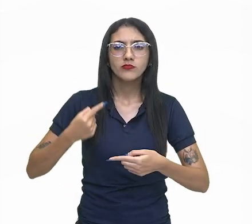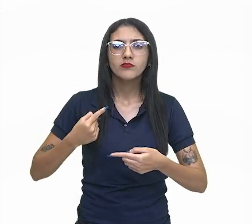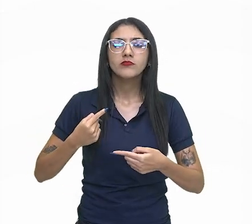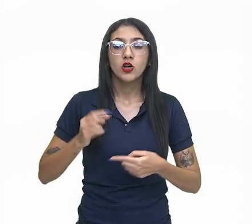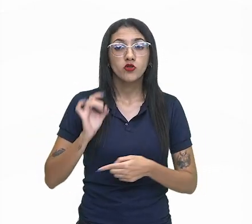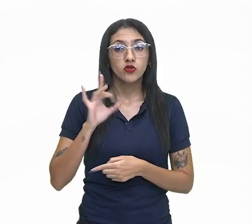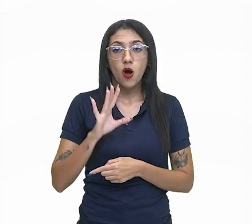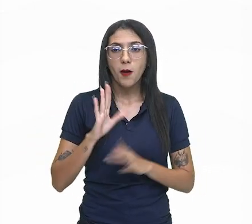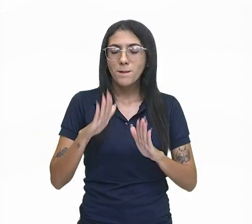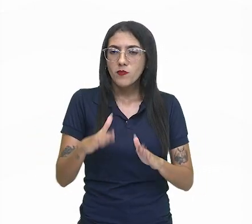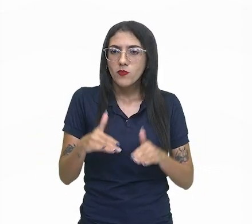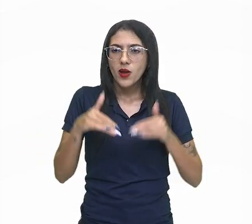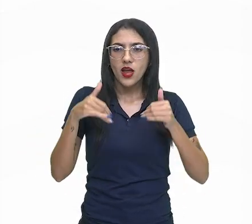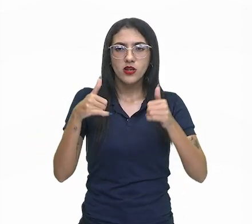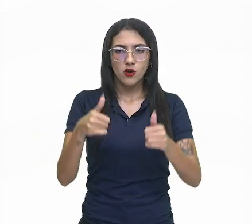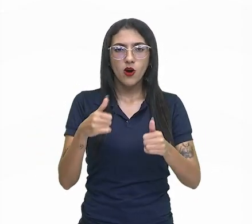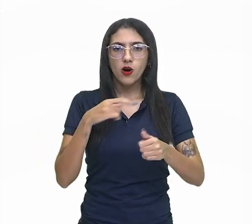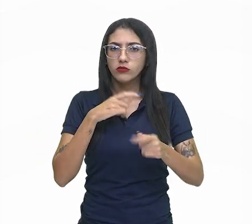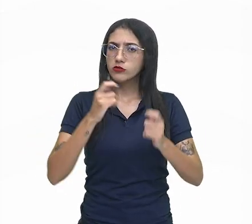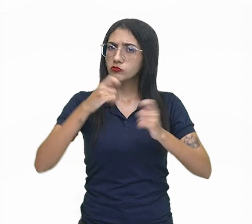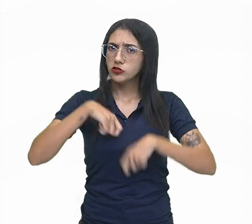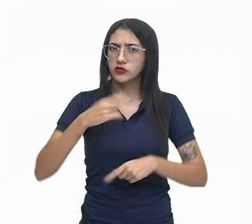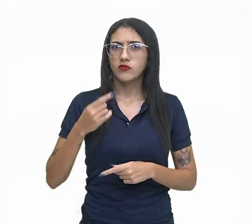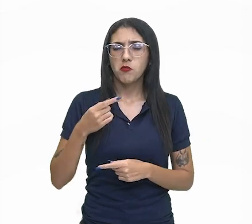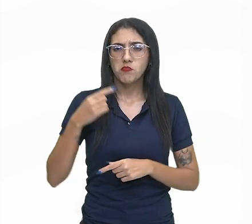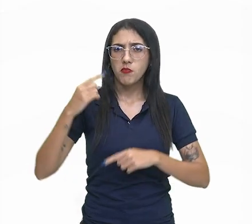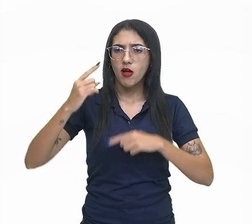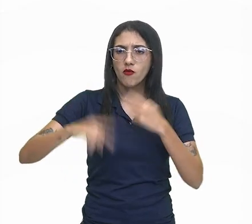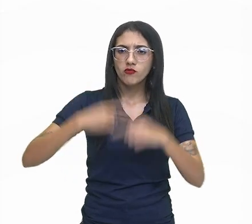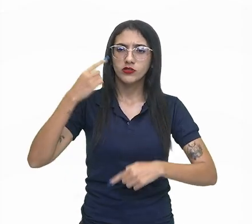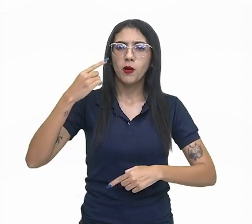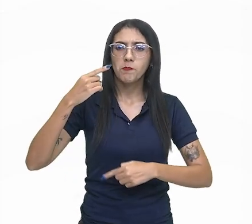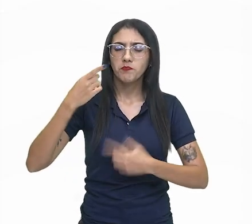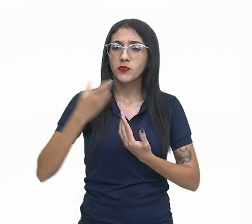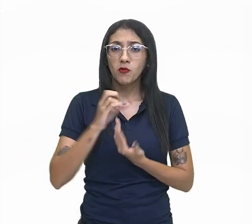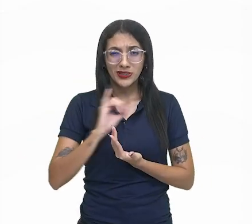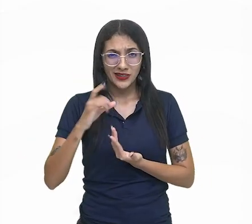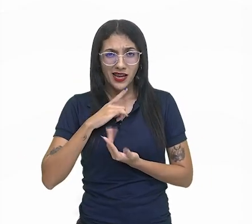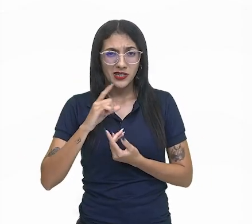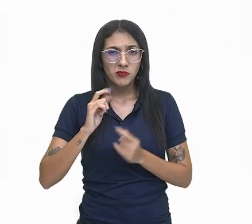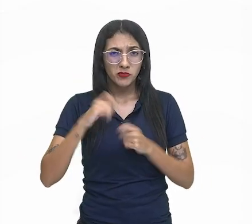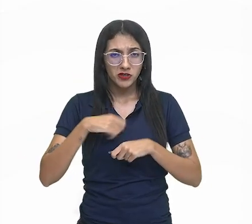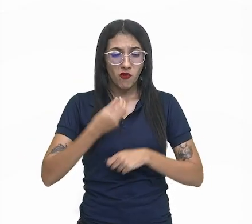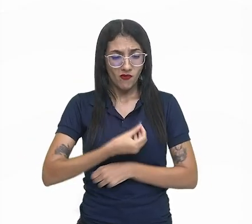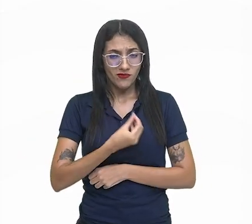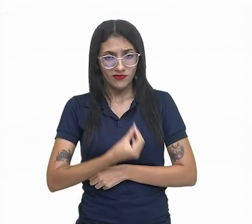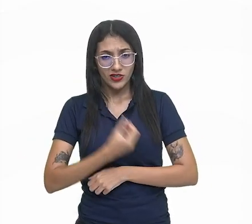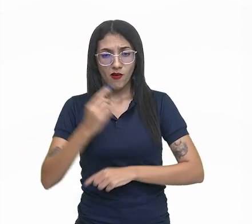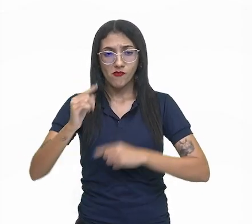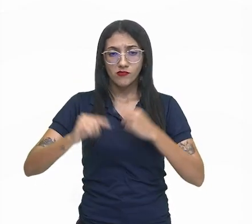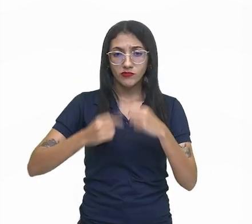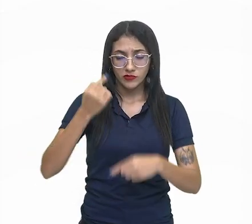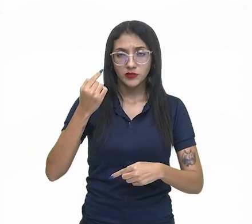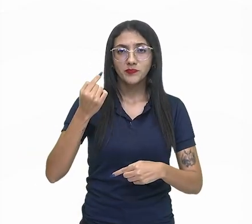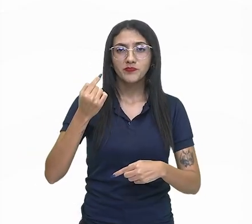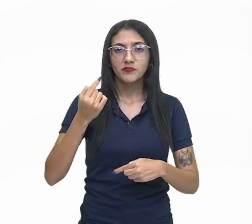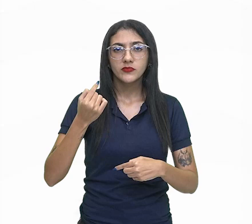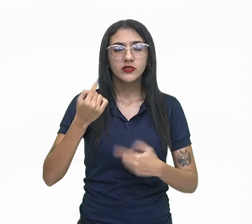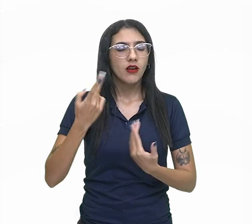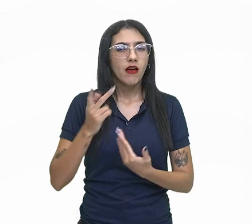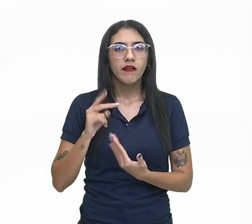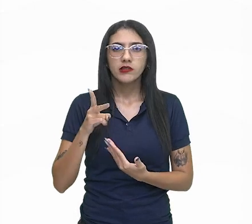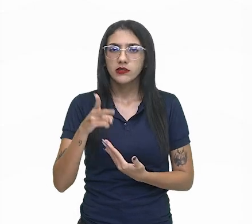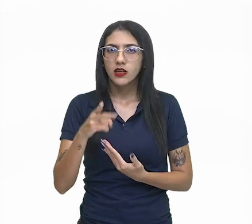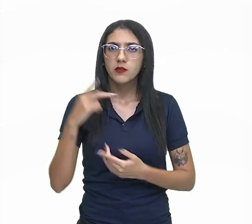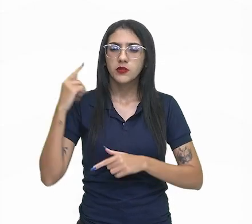mais aptos são capazes de sobreviver. E se estão vivos, de se reproduzir. E assim, com seus